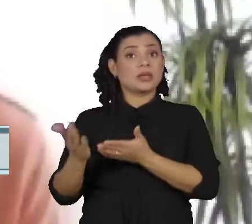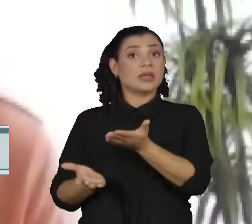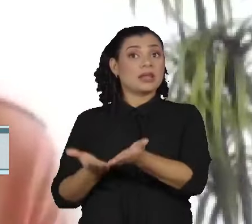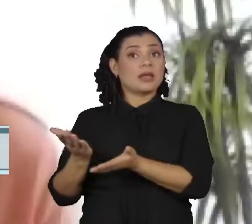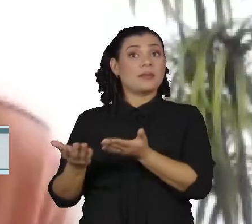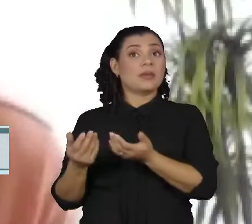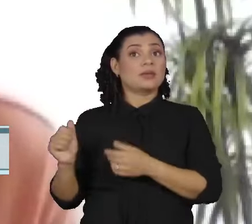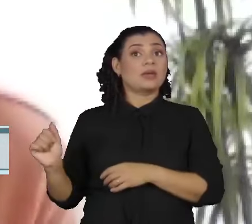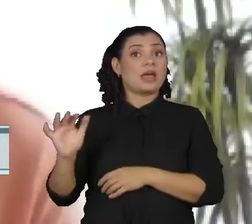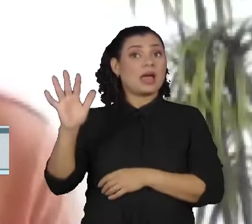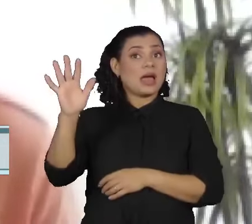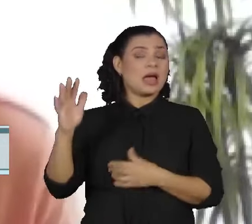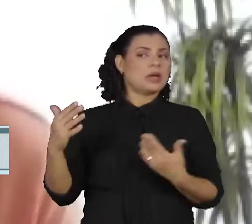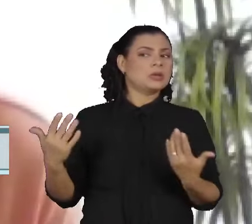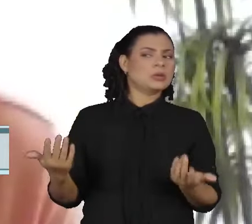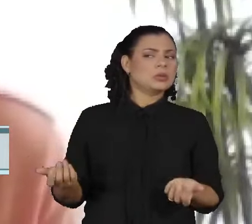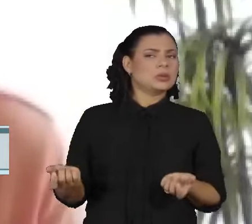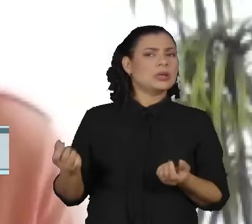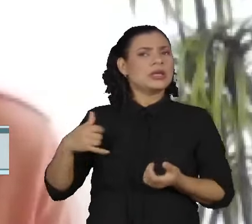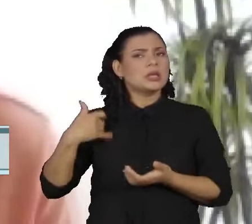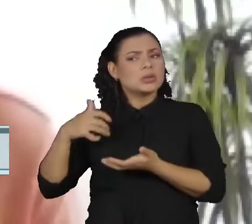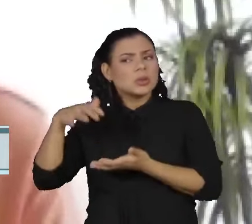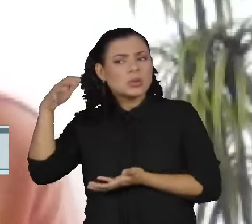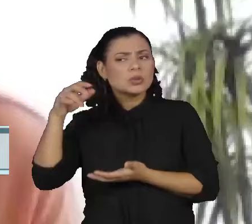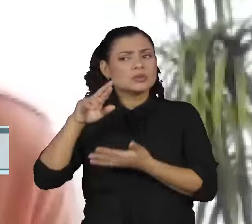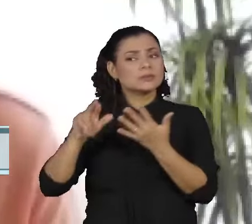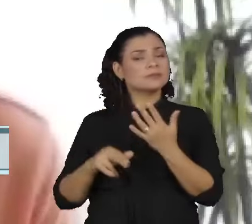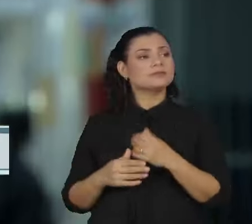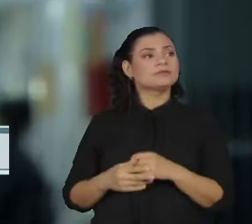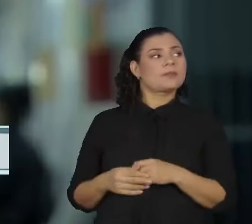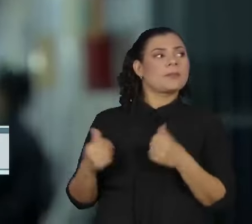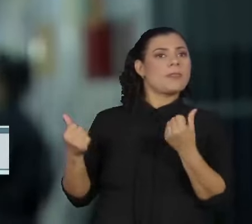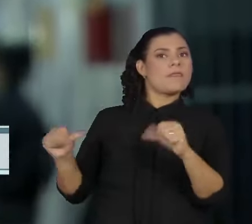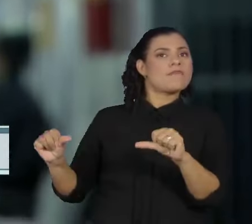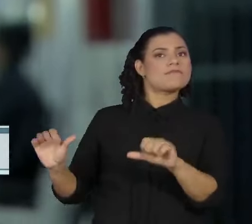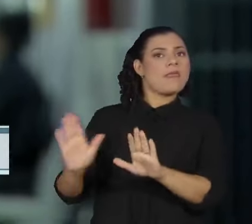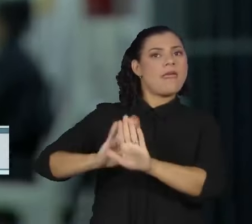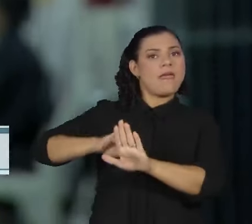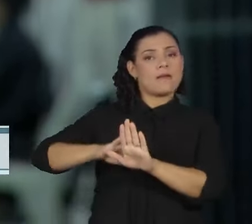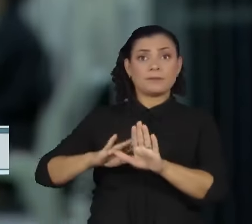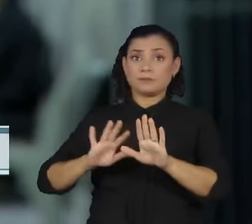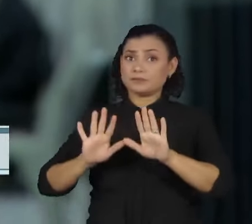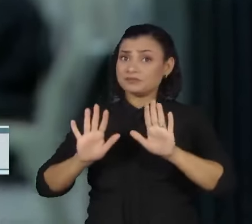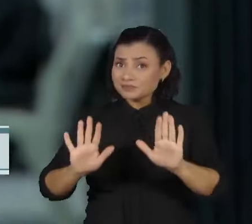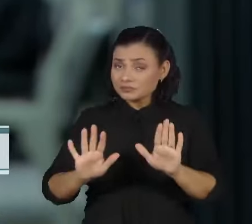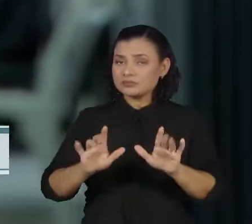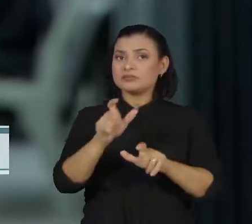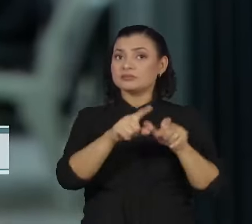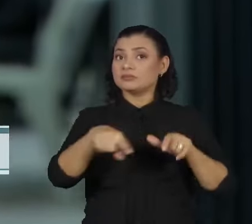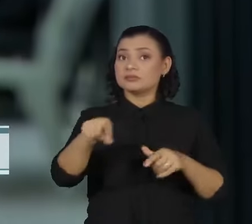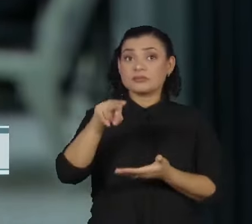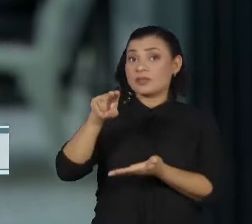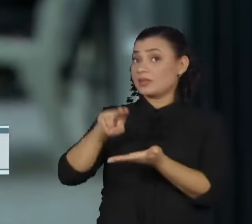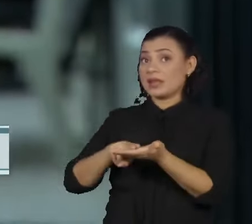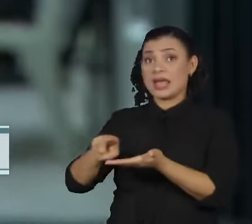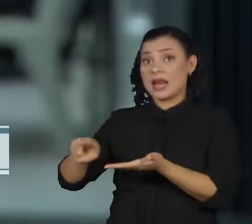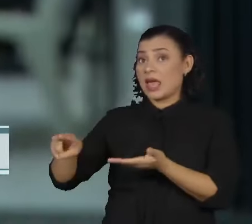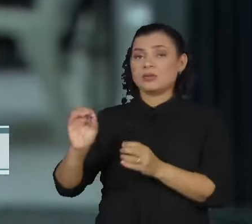um consumidor mais vulnerável, mais idoso, elas acabam cancelando. Para o consumidor que não está internado